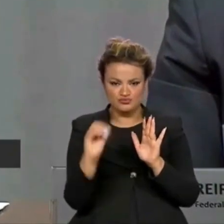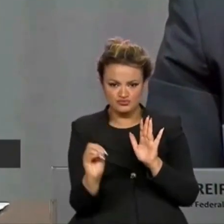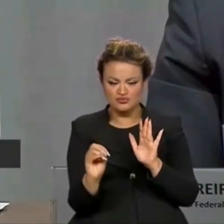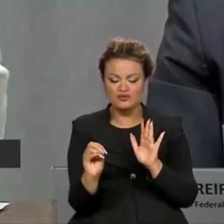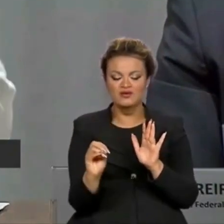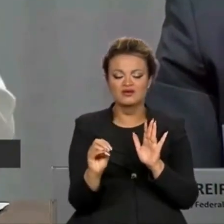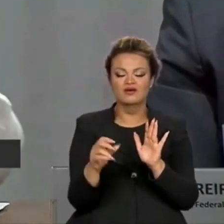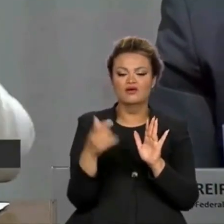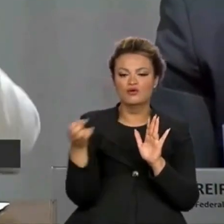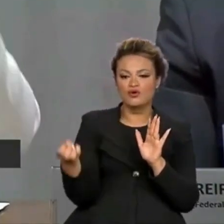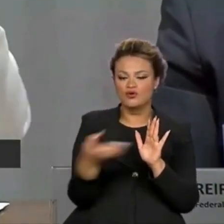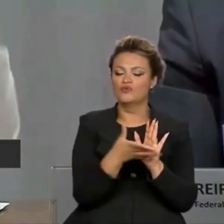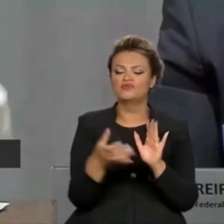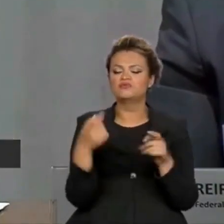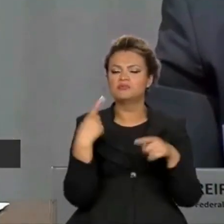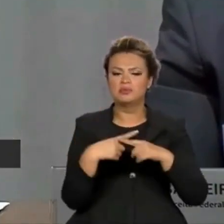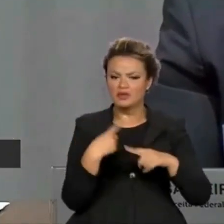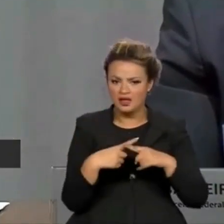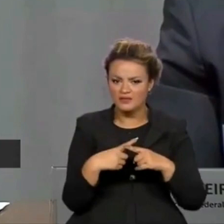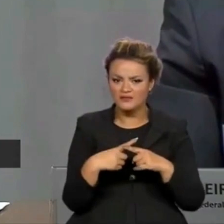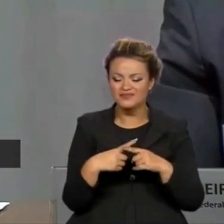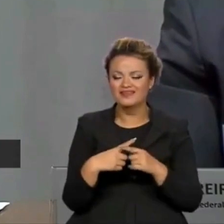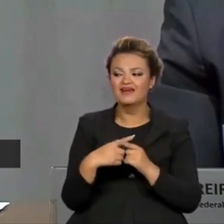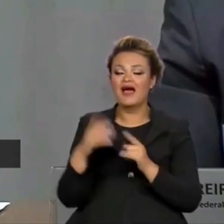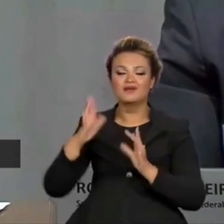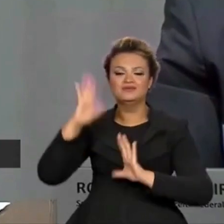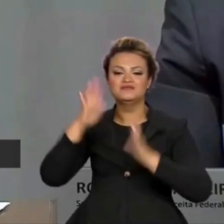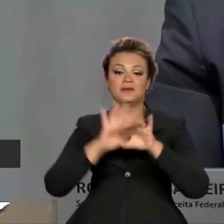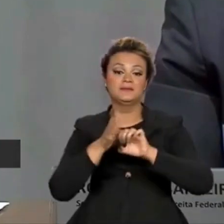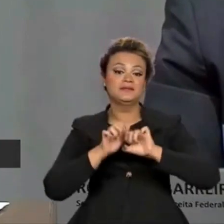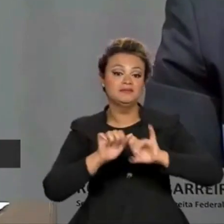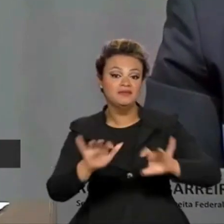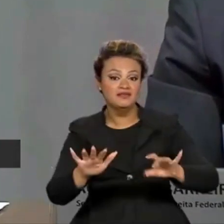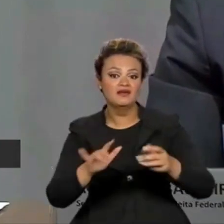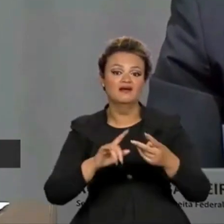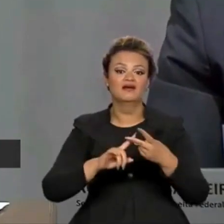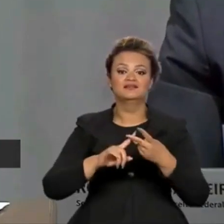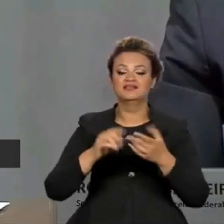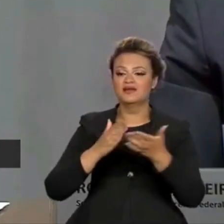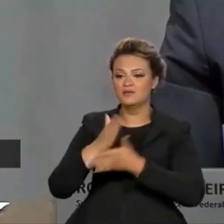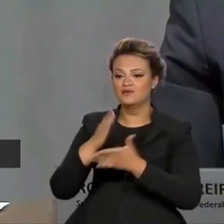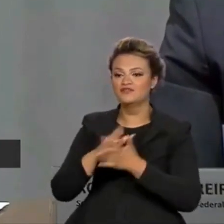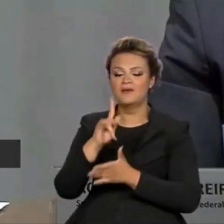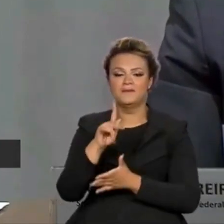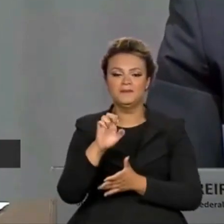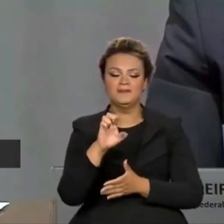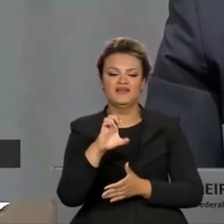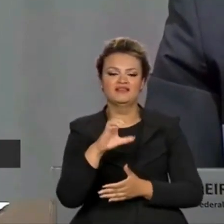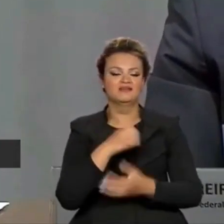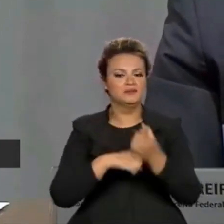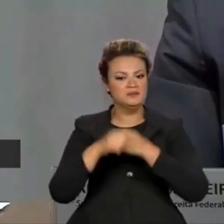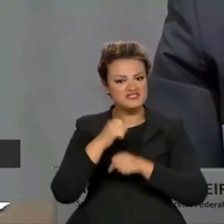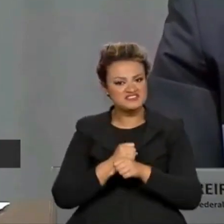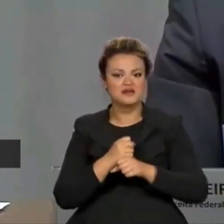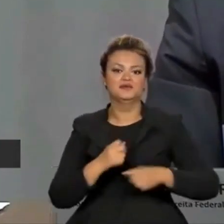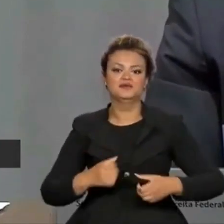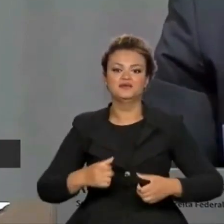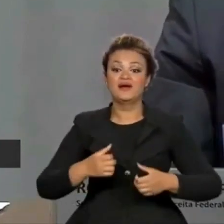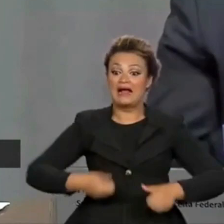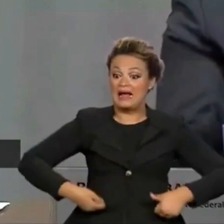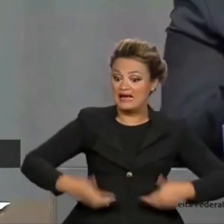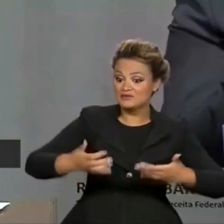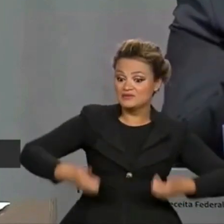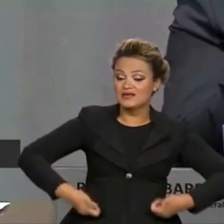mais? Em função da pandemia, em função de toda a necessidade de se aprovar a PEC o ano passado, com o aumento de despesas que